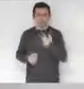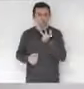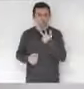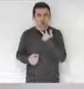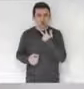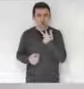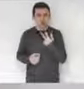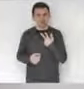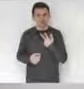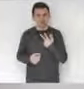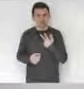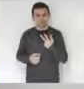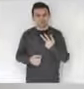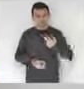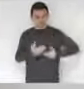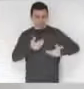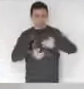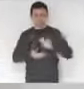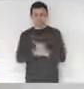forma.